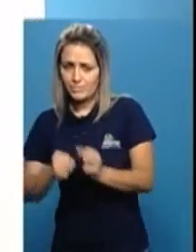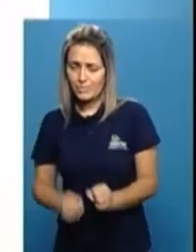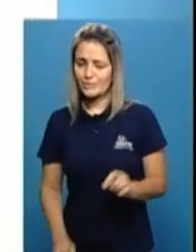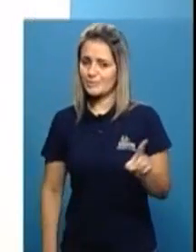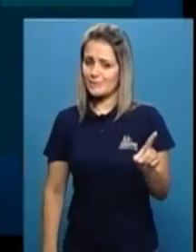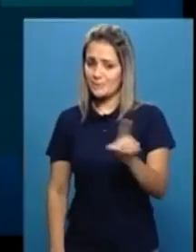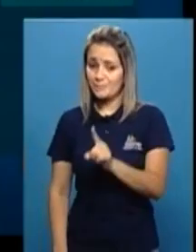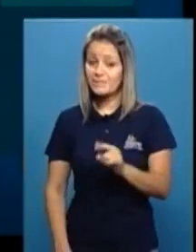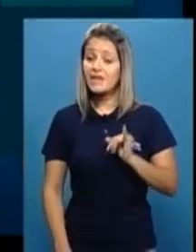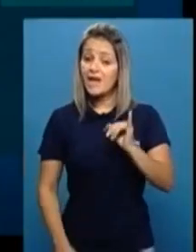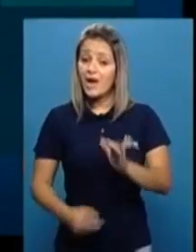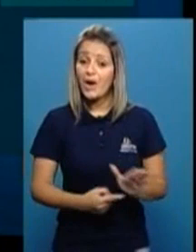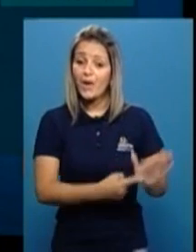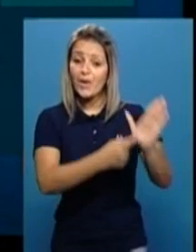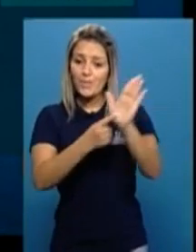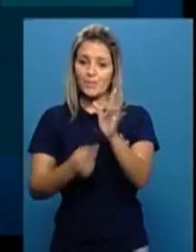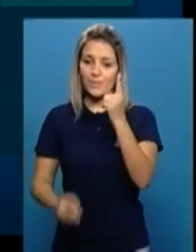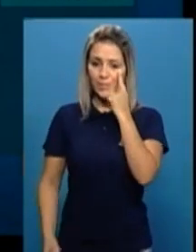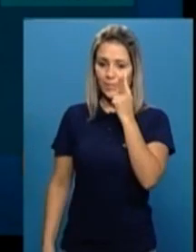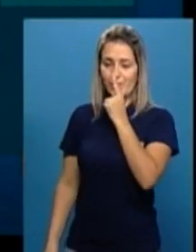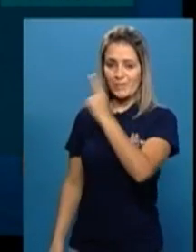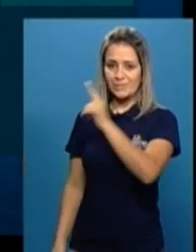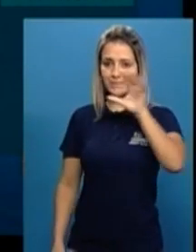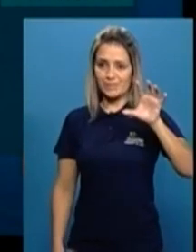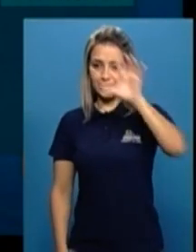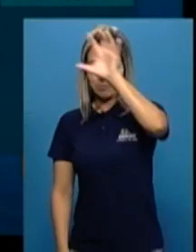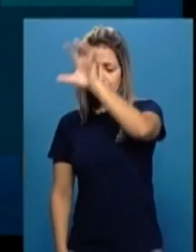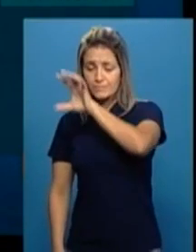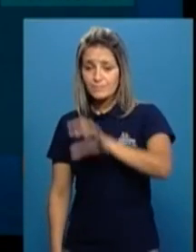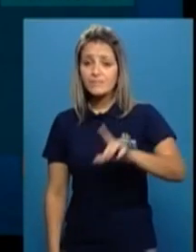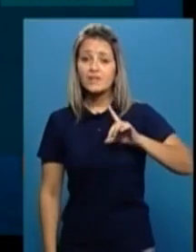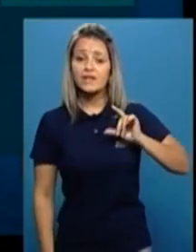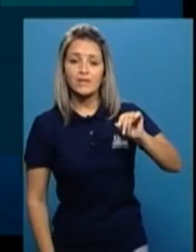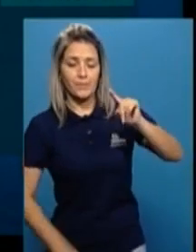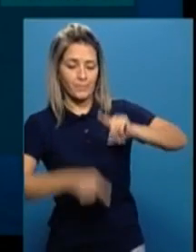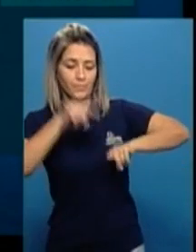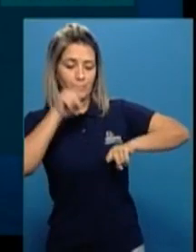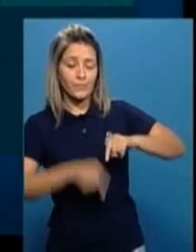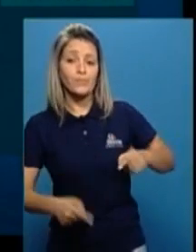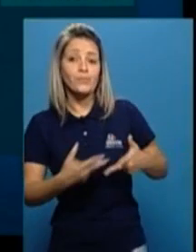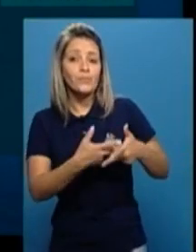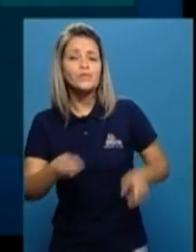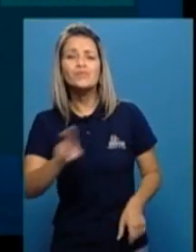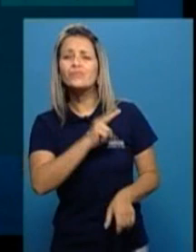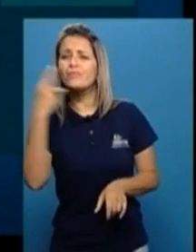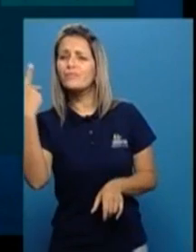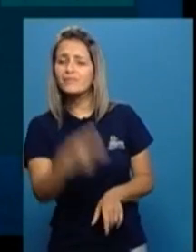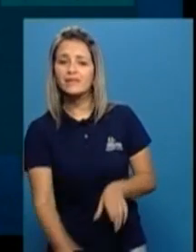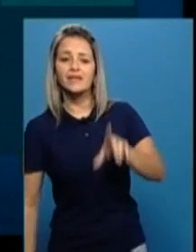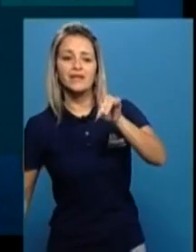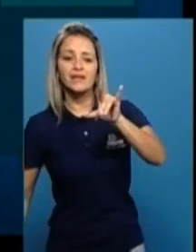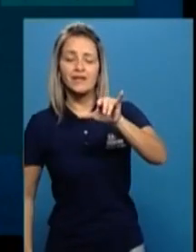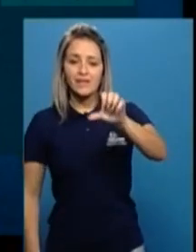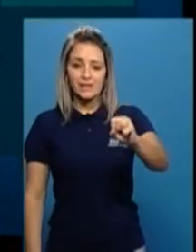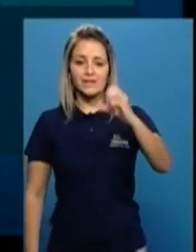Aqui no nosso esquema, voltando um pouquinho, nós temos os produtos discretos e